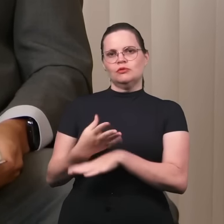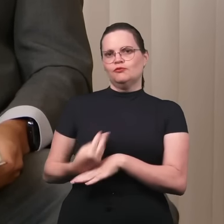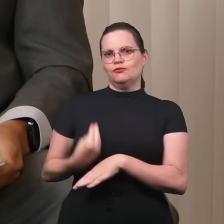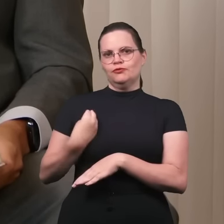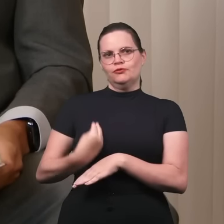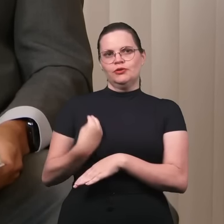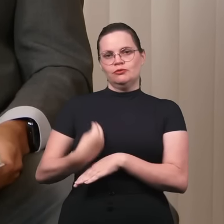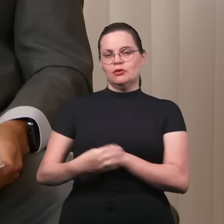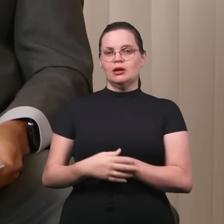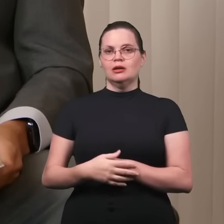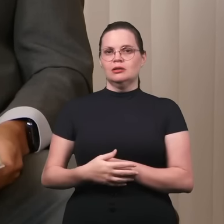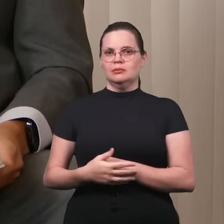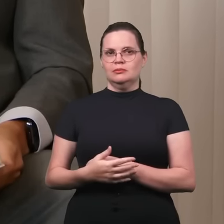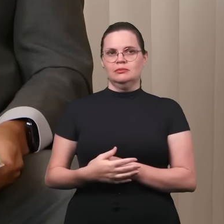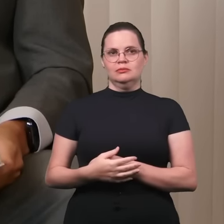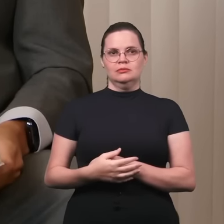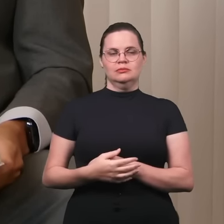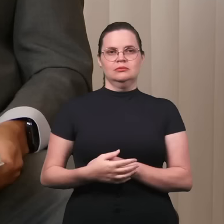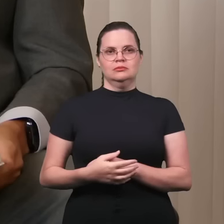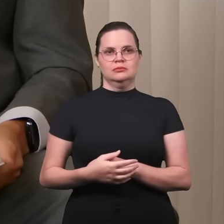eles são